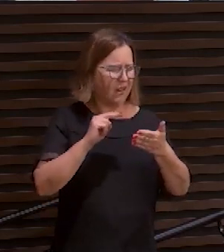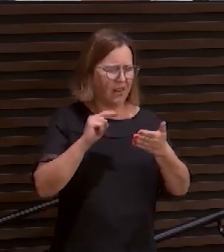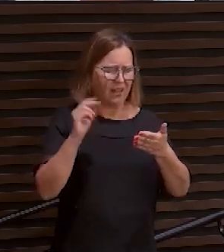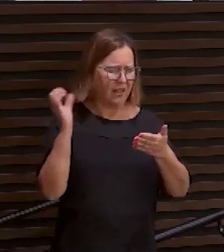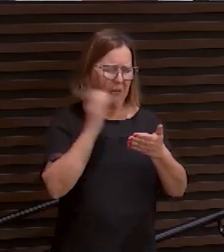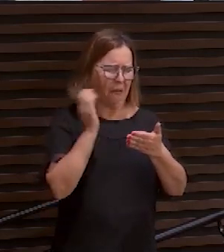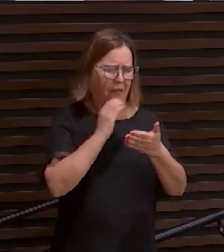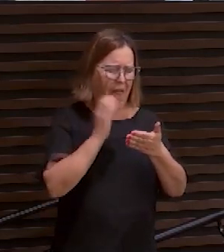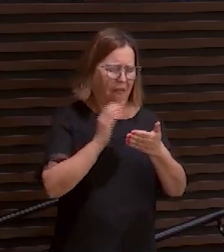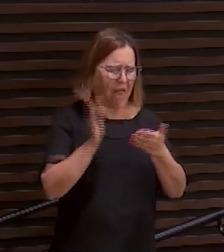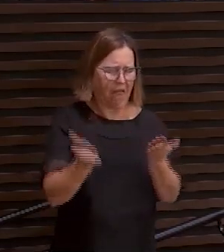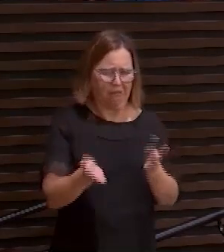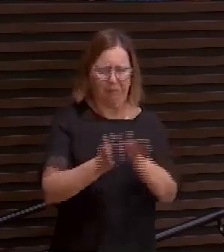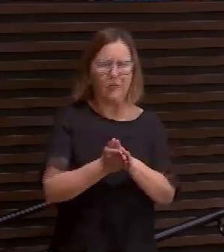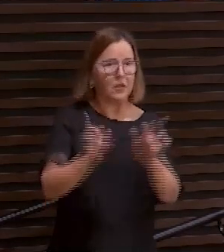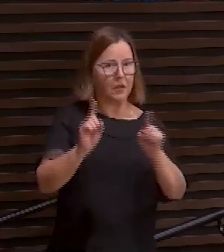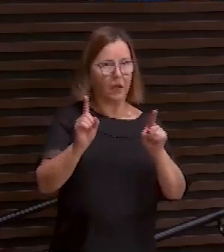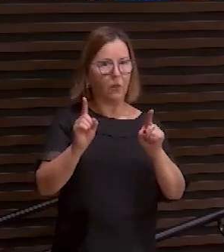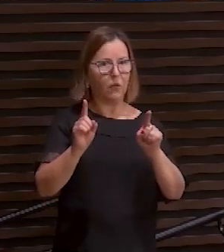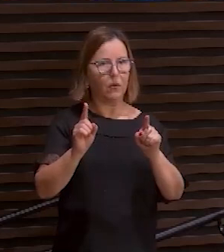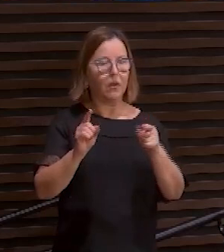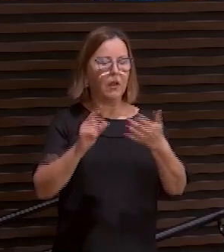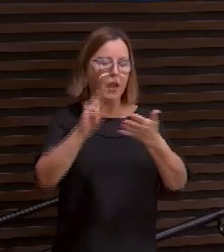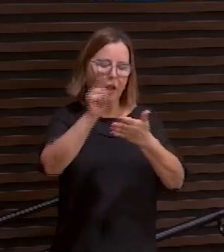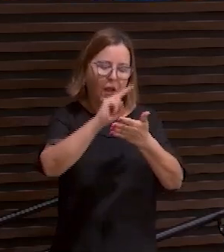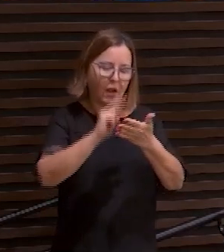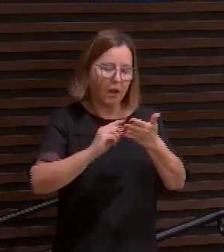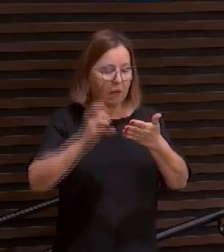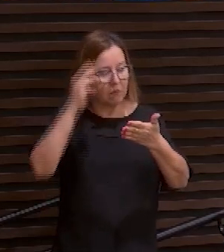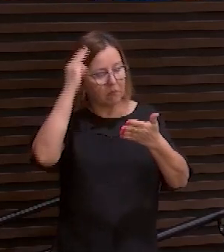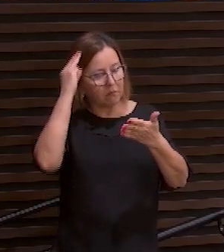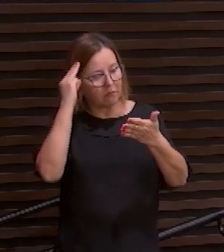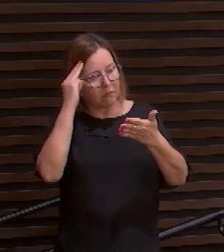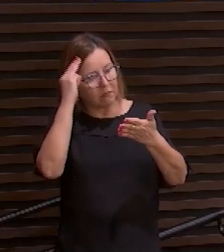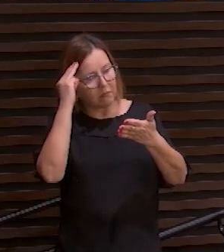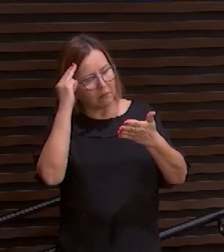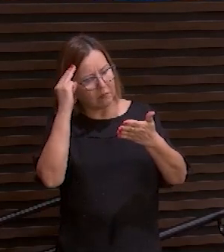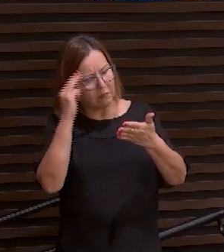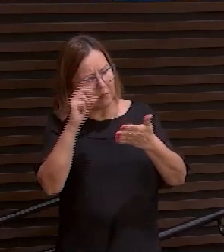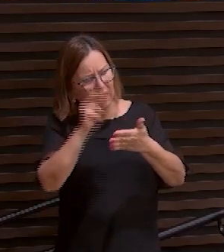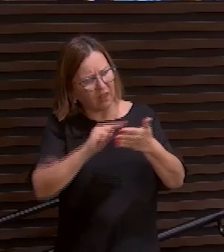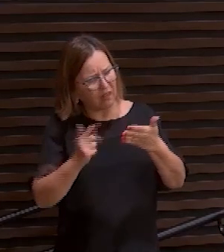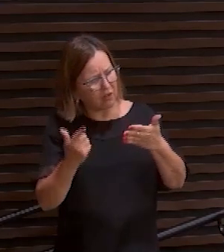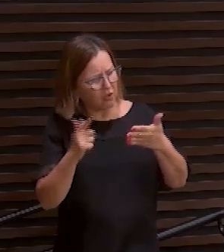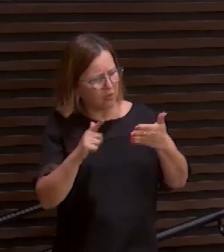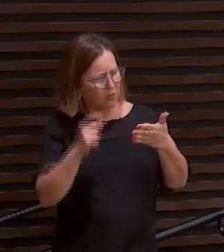Vai embora. Leia e medite. Vai para lá e vem para cá.